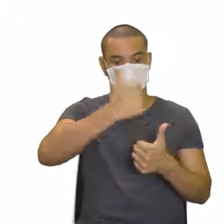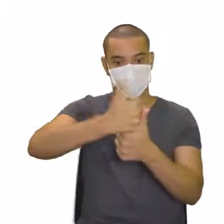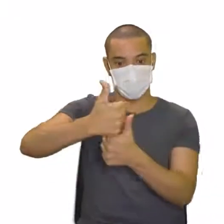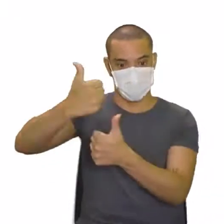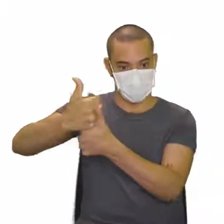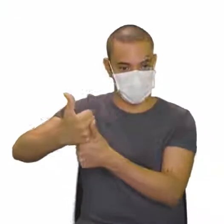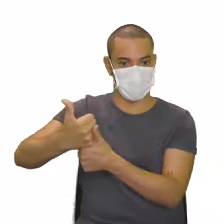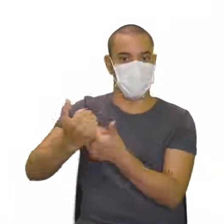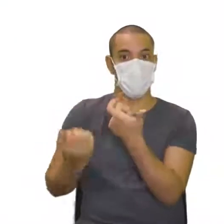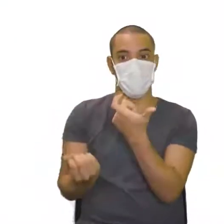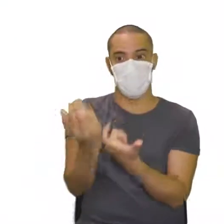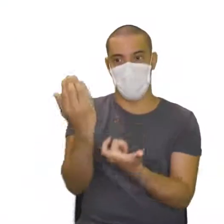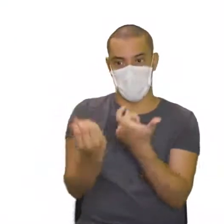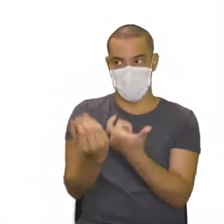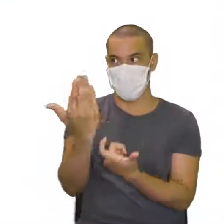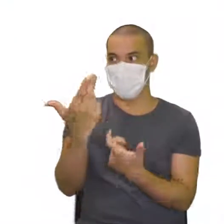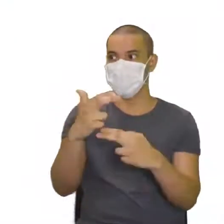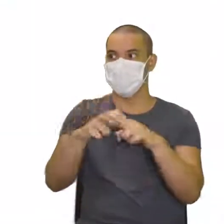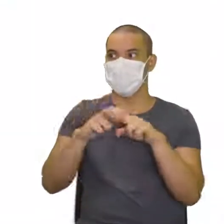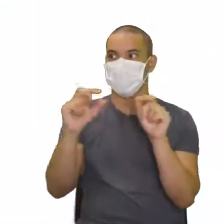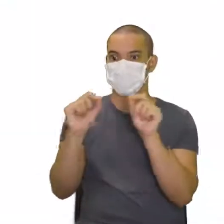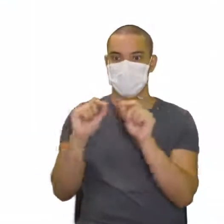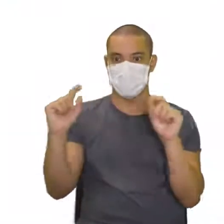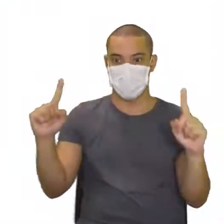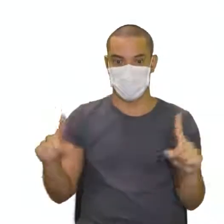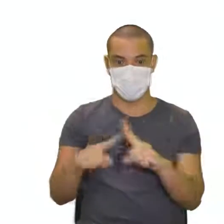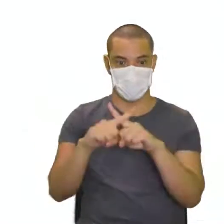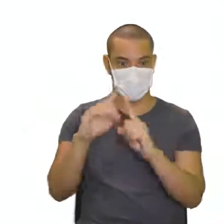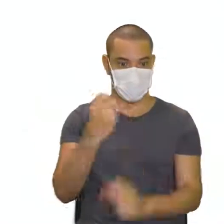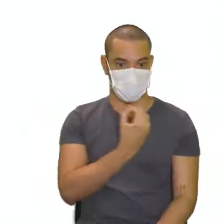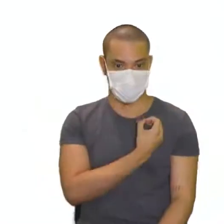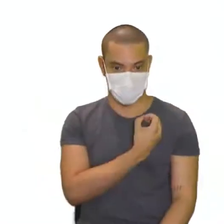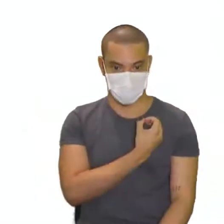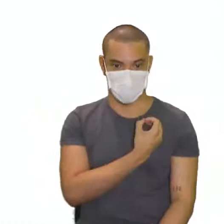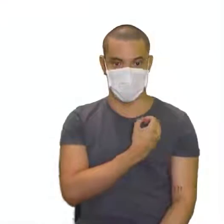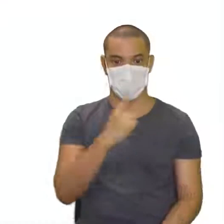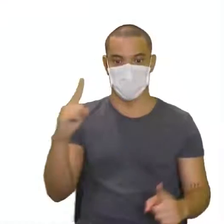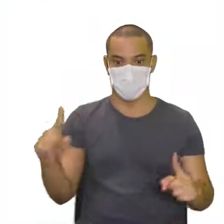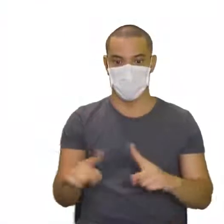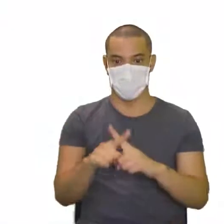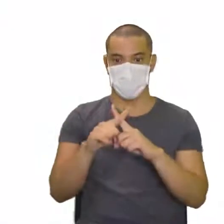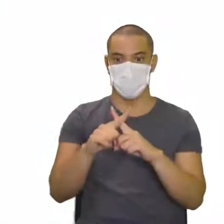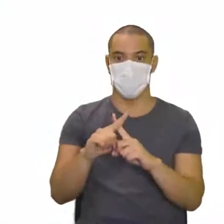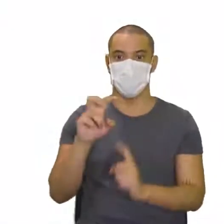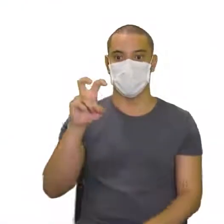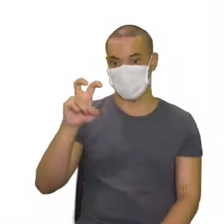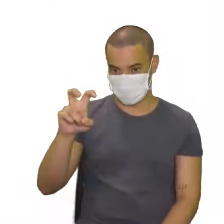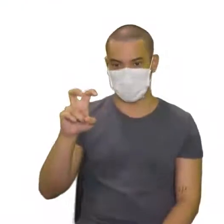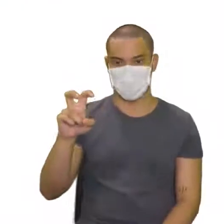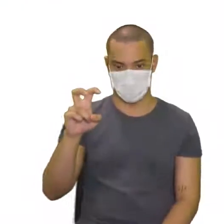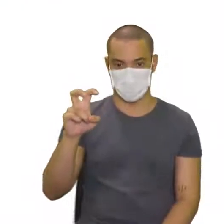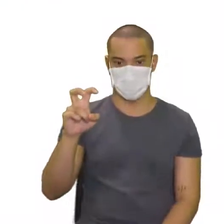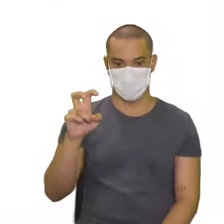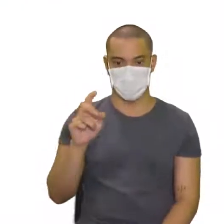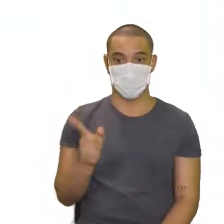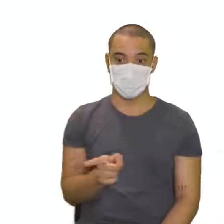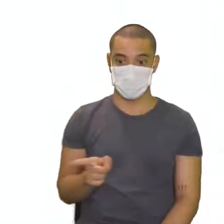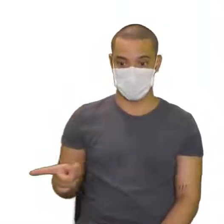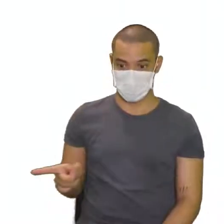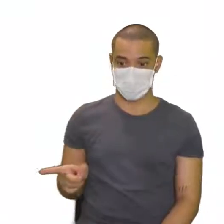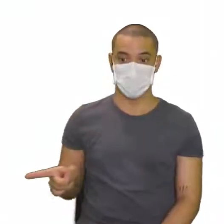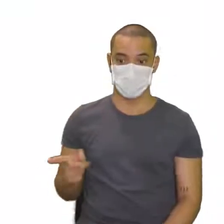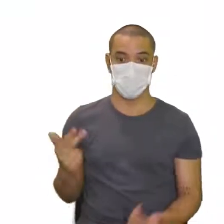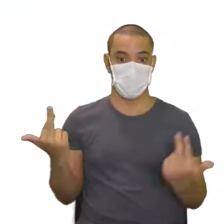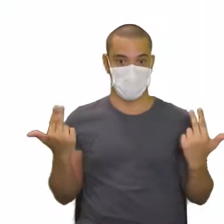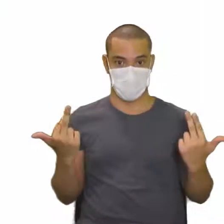formulazinha. Então, a gente vai fazer a multiplicação aqui dos valores vezes a corrente. E aqui também, né, pessoal? O